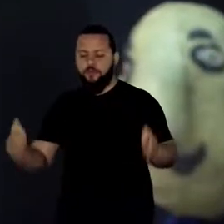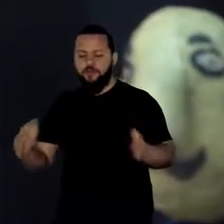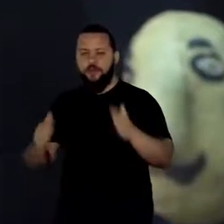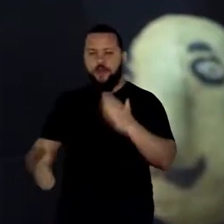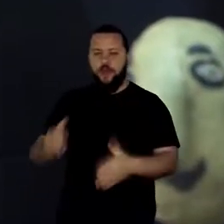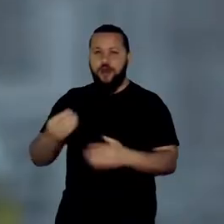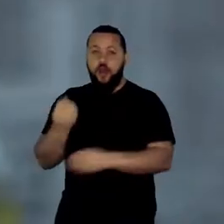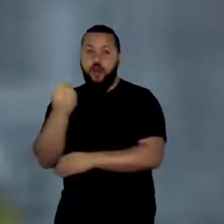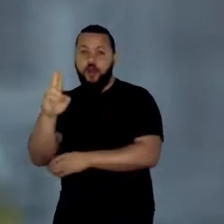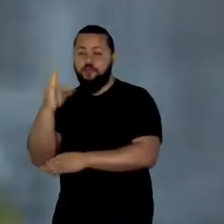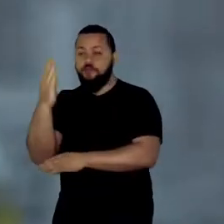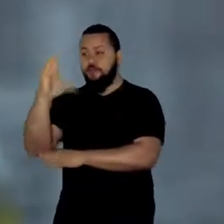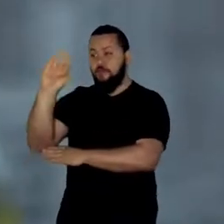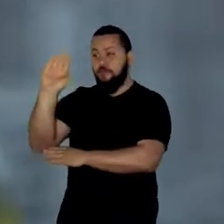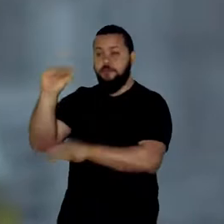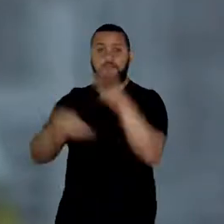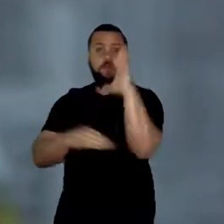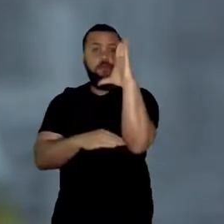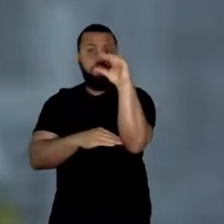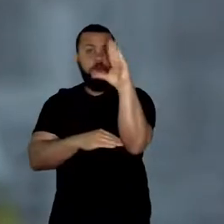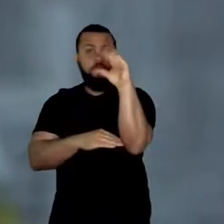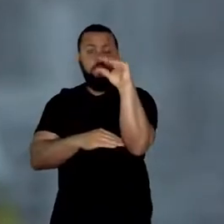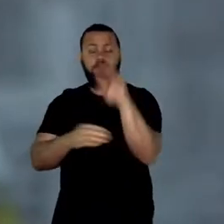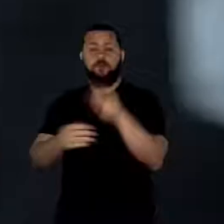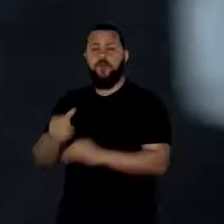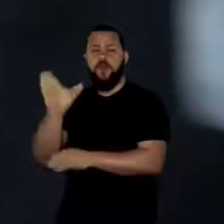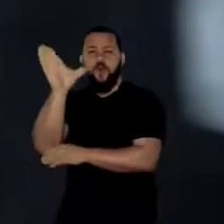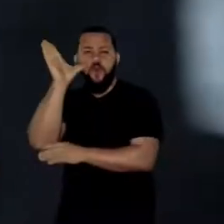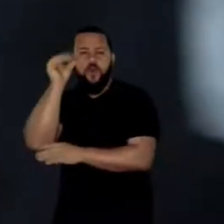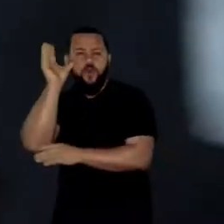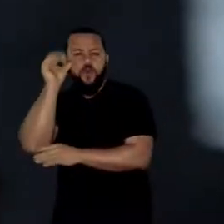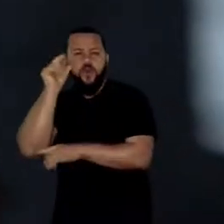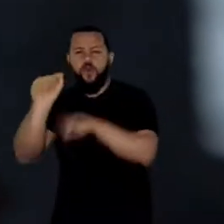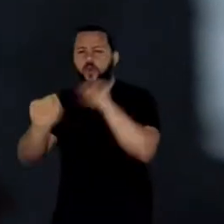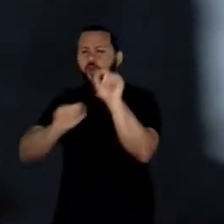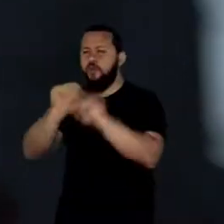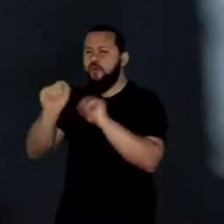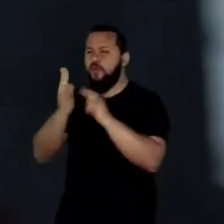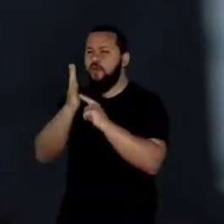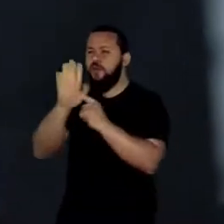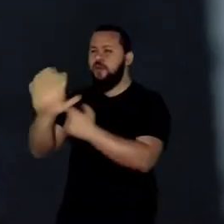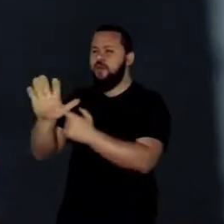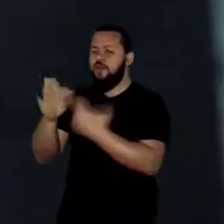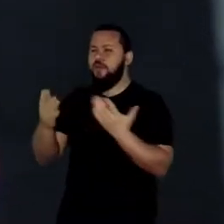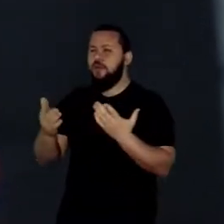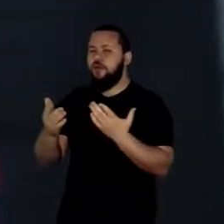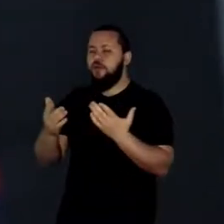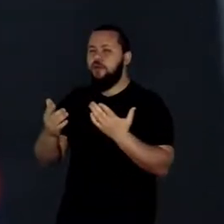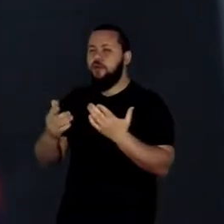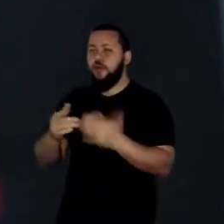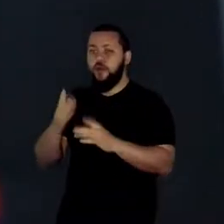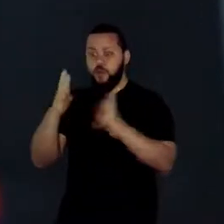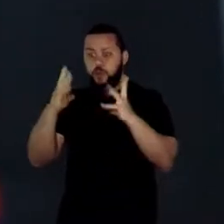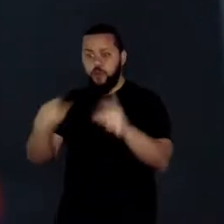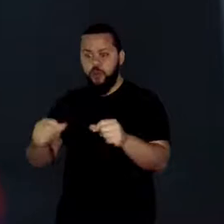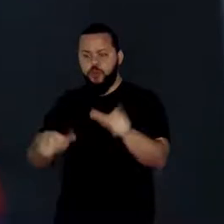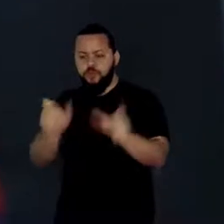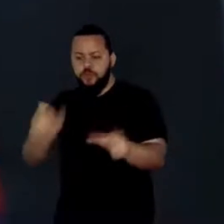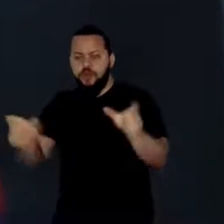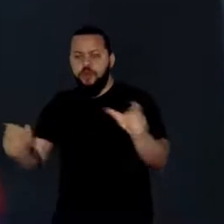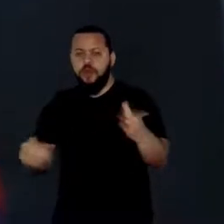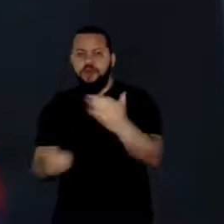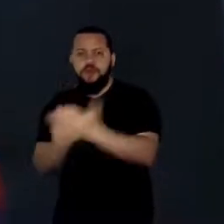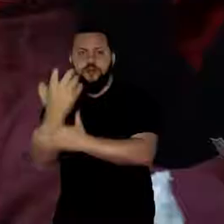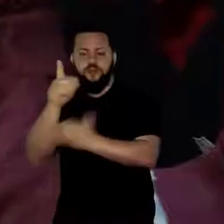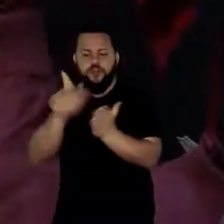balcão e bonecos de luva, também chamados de fantoches. O curioso dessa exposição é que todos os bonecos expostos foram construídos com